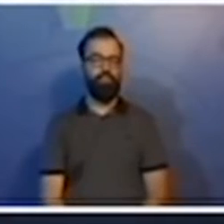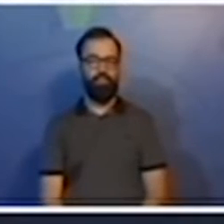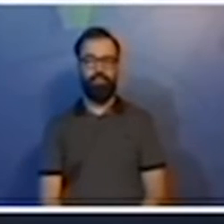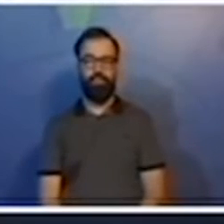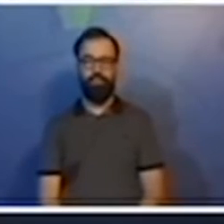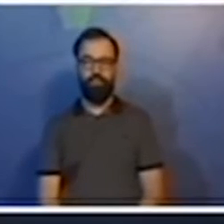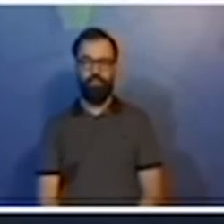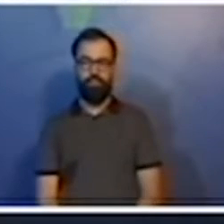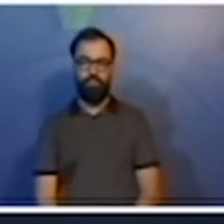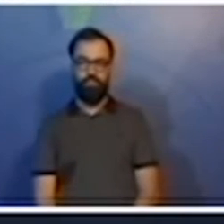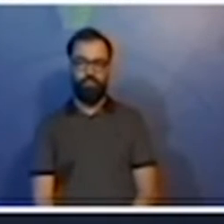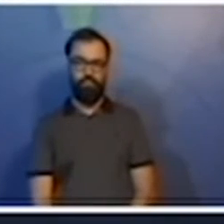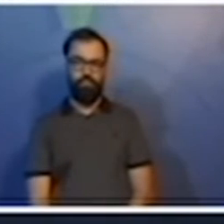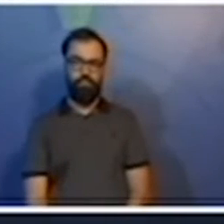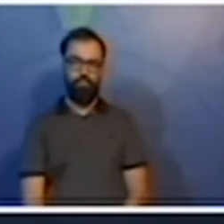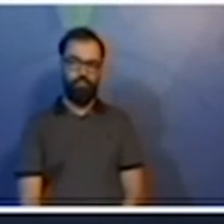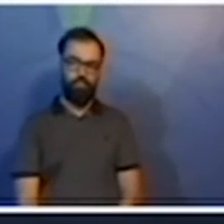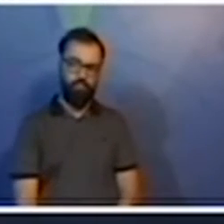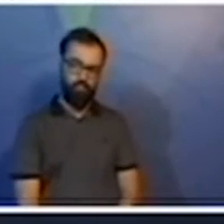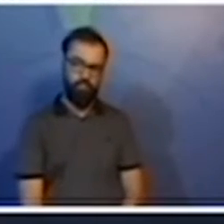verem. Ó,